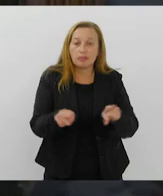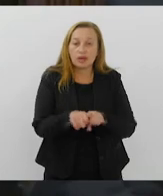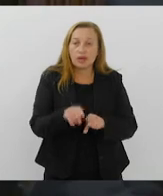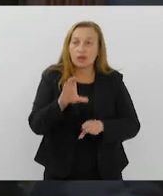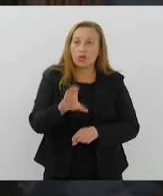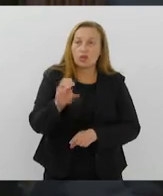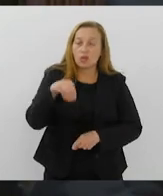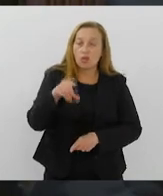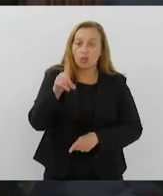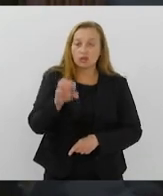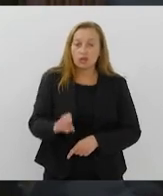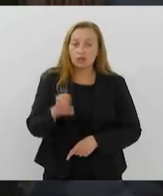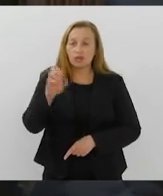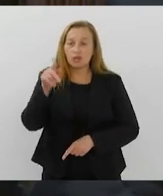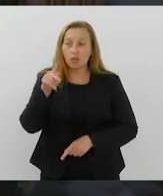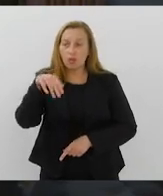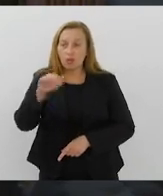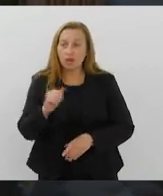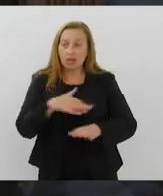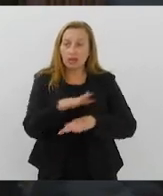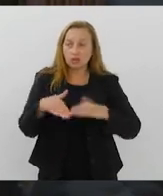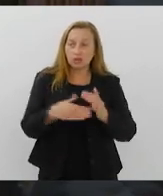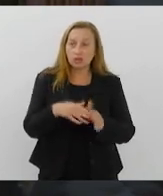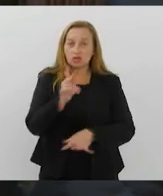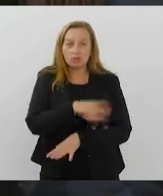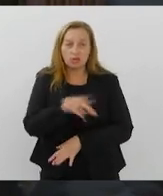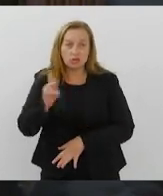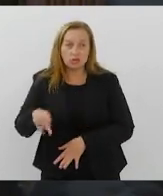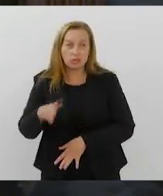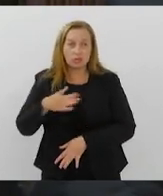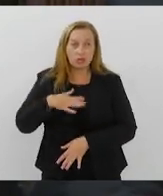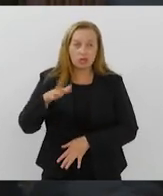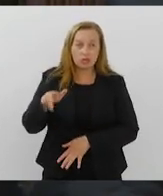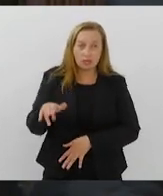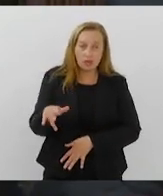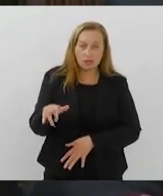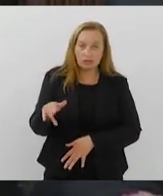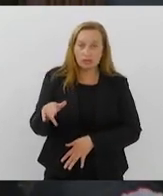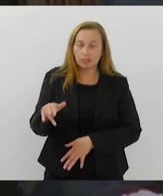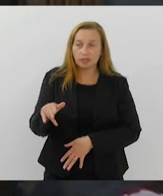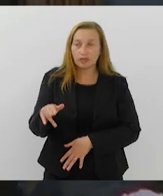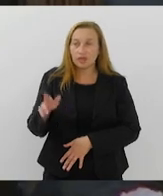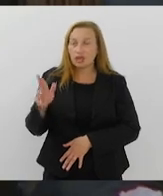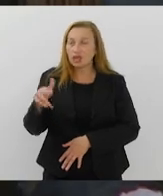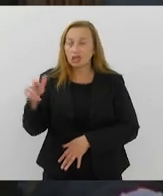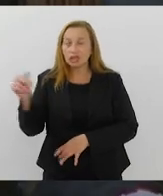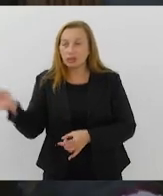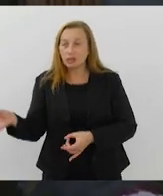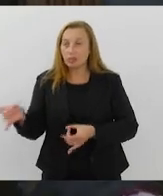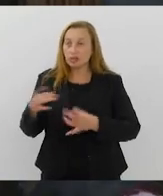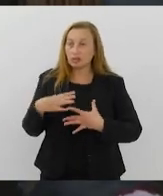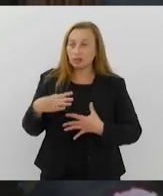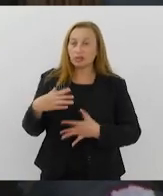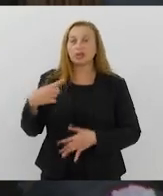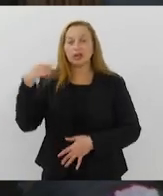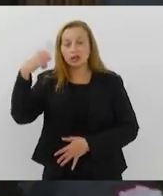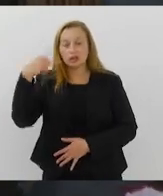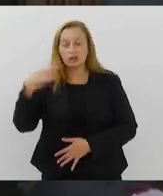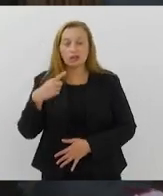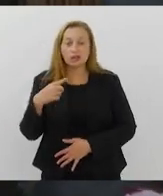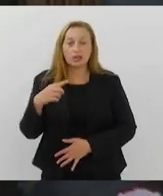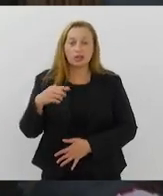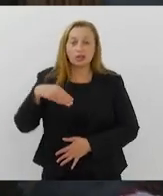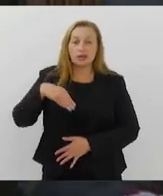mestres, Ronaldo, meu parceiro, meu irmão, que não me larga um minuto, advogado do mestre Robson,